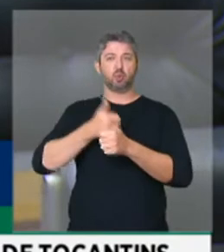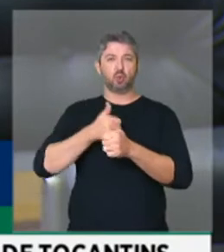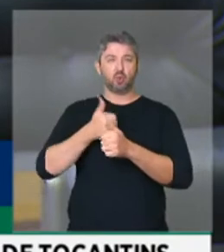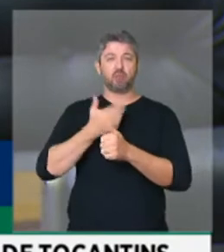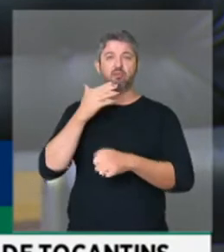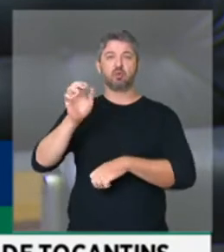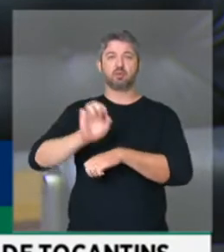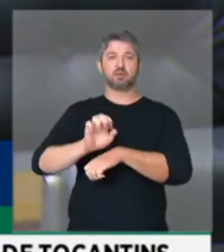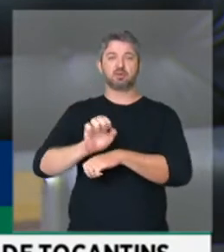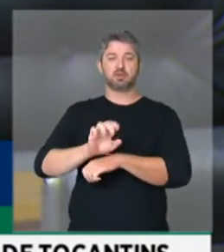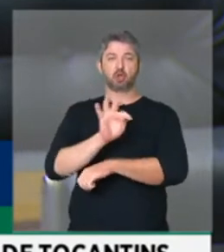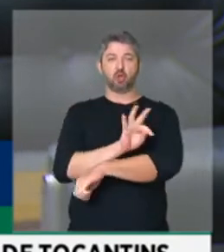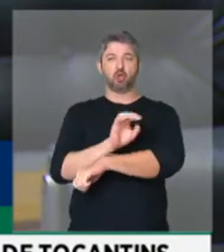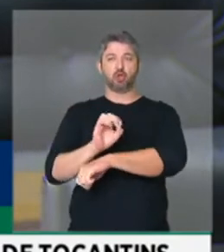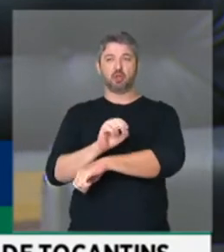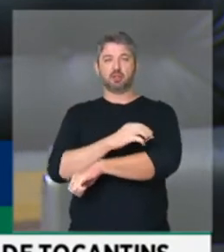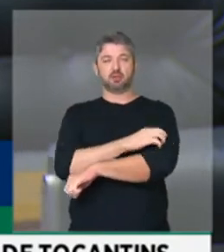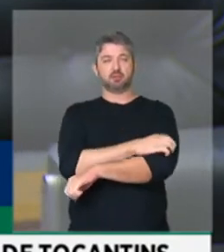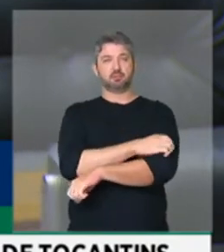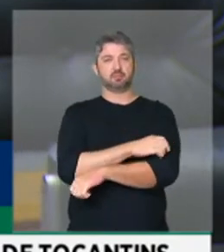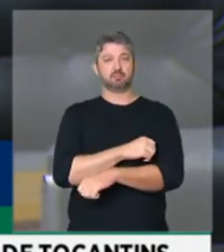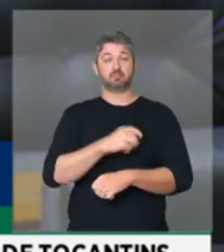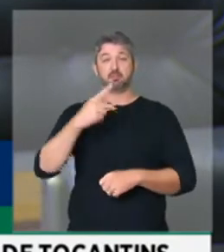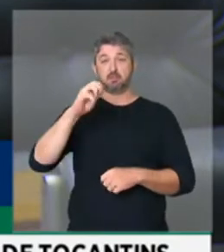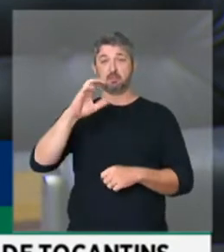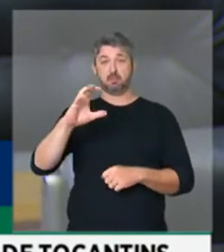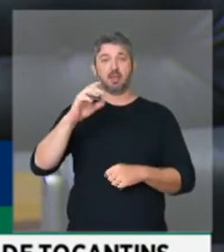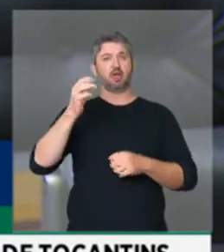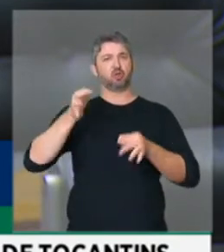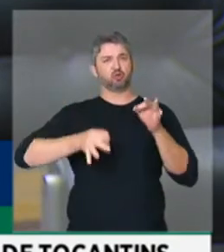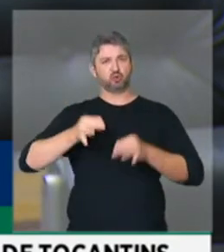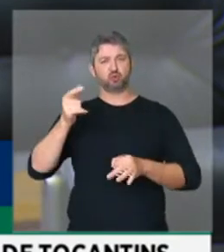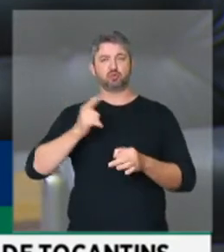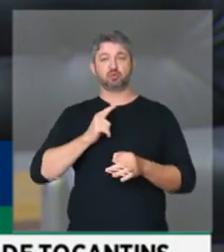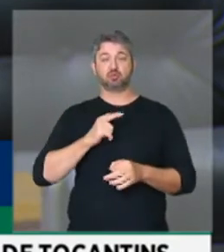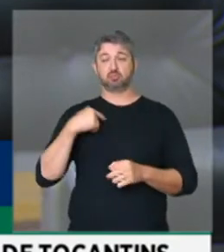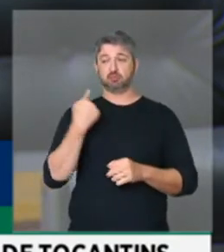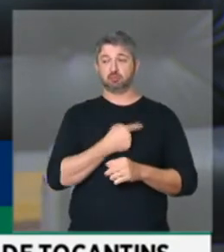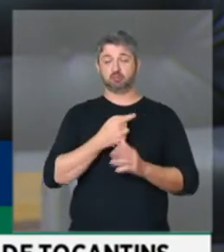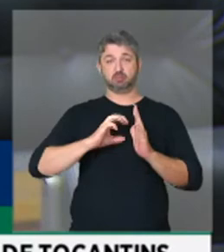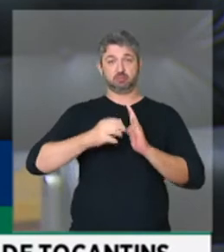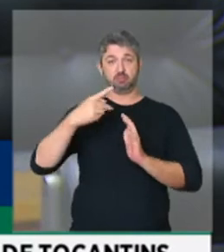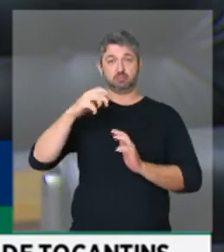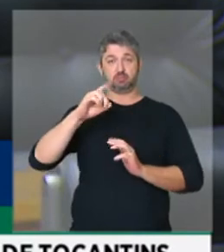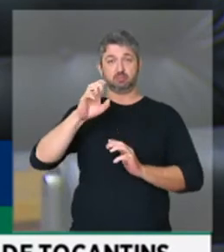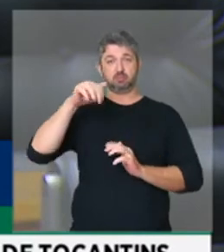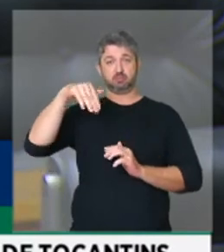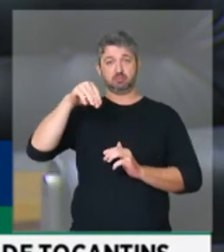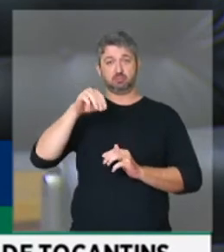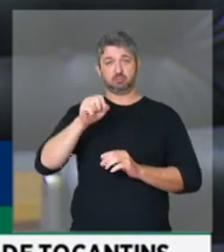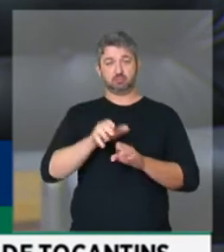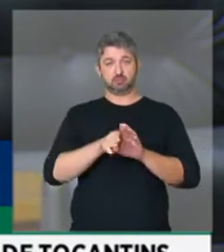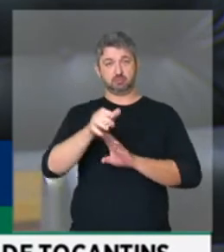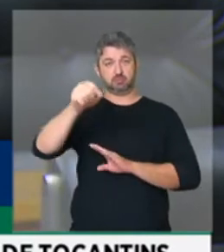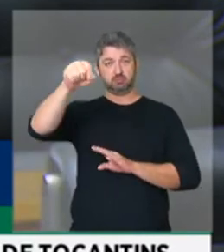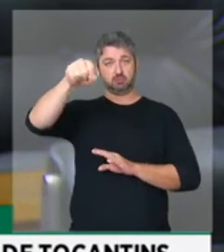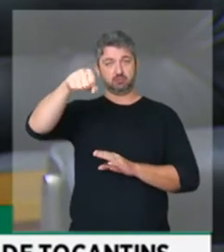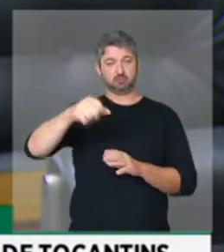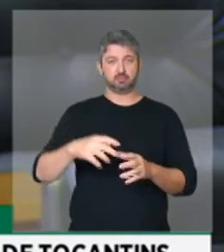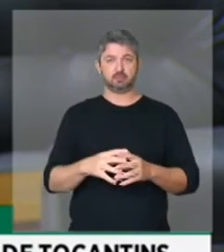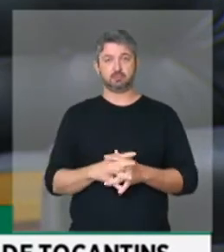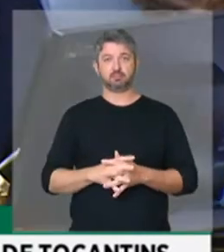do estado do Tocantins. É uma PEC justa. O Podemos Encaminha voto sim, senhor presidente.